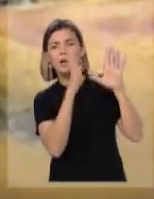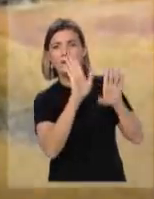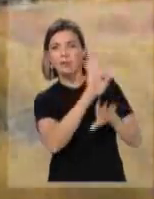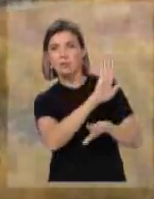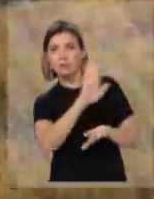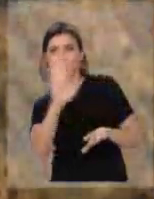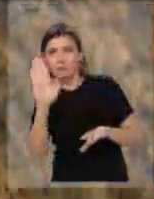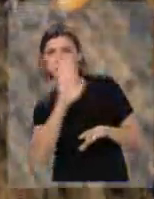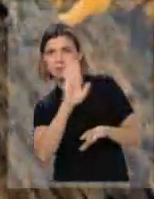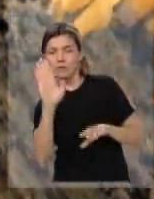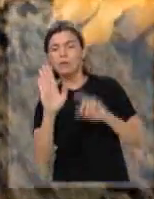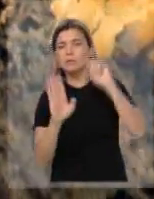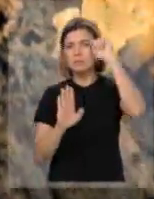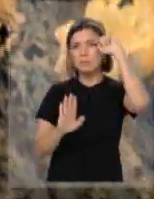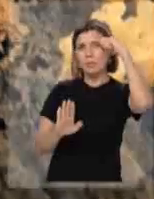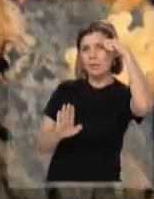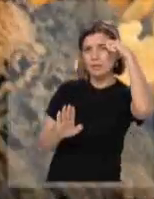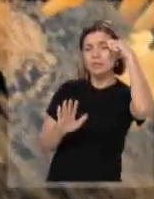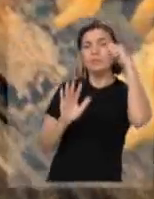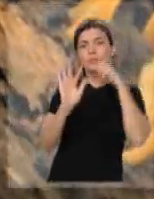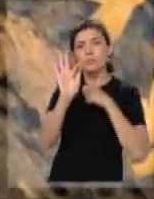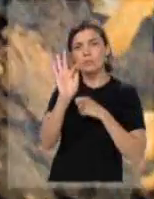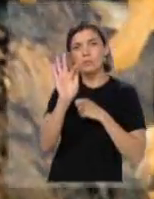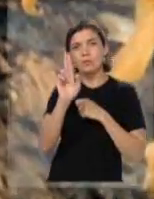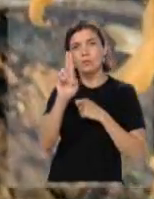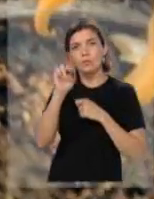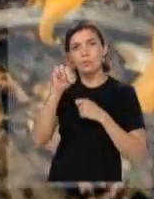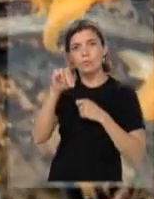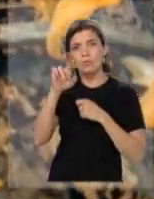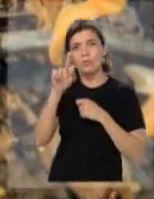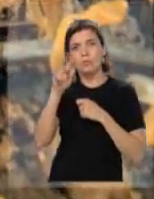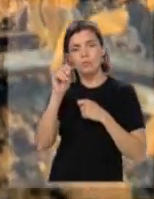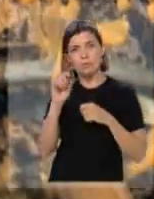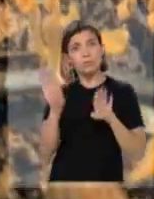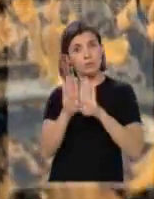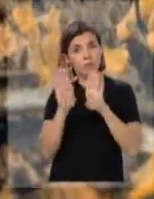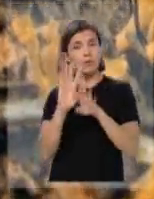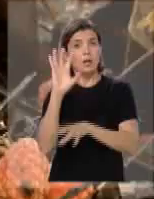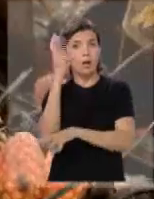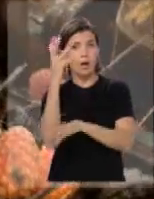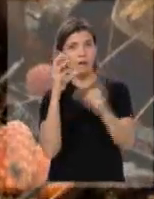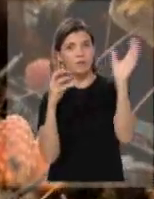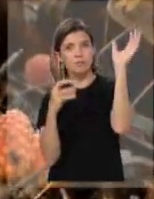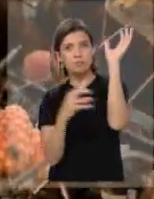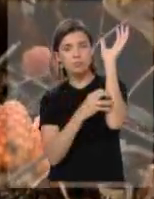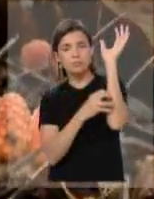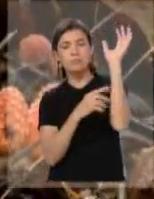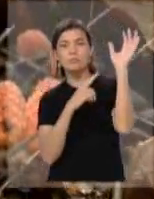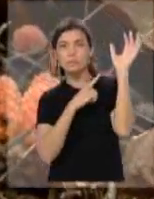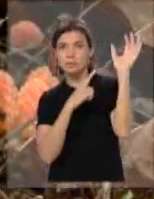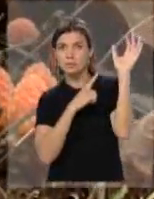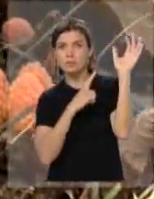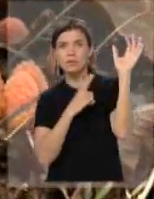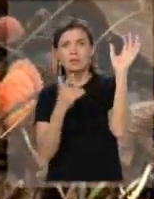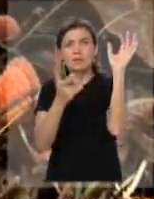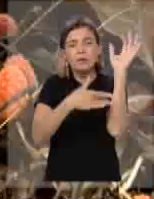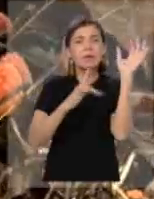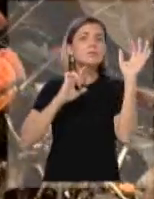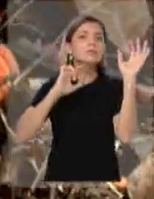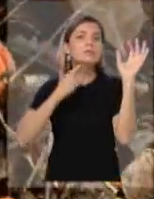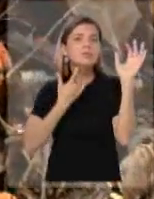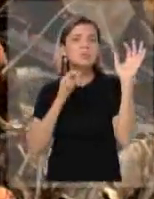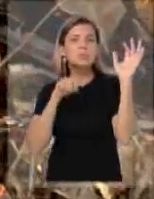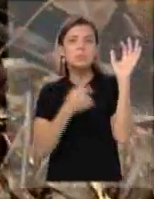objetos úmidos. Na natureza, encontramos fungos nas árvores ou na grama, como os cogumelos.